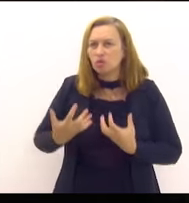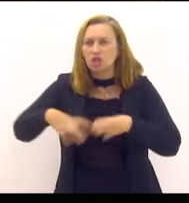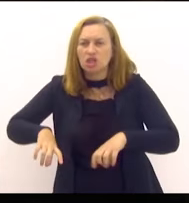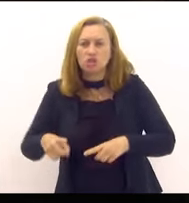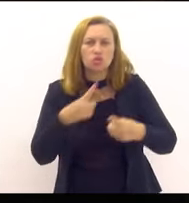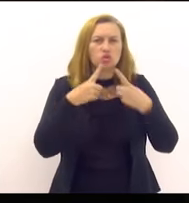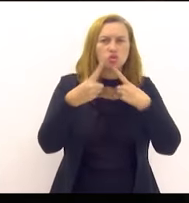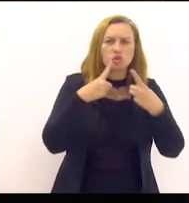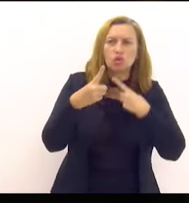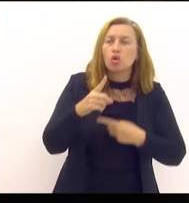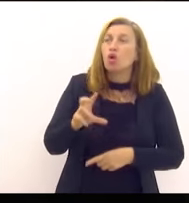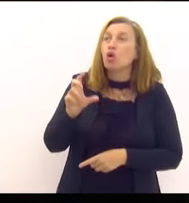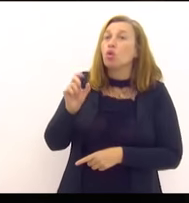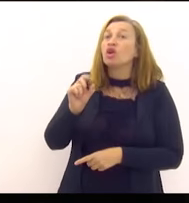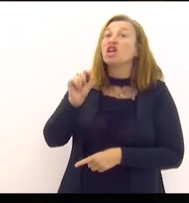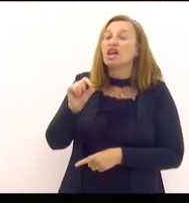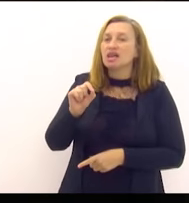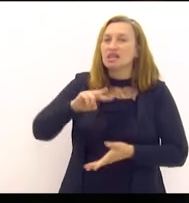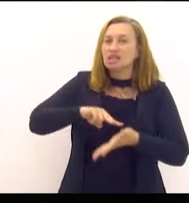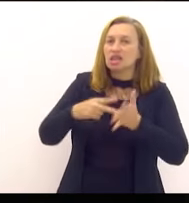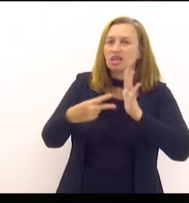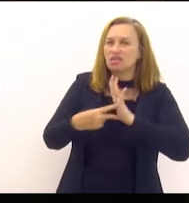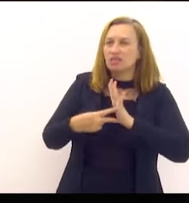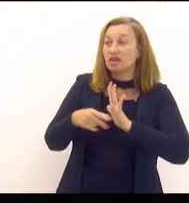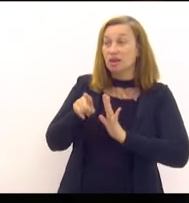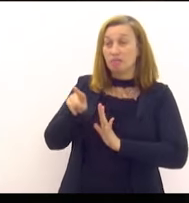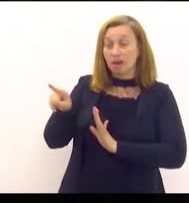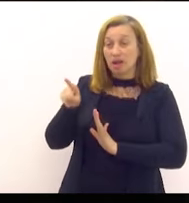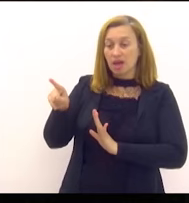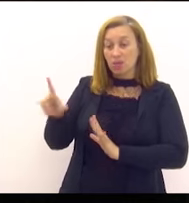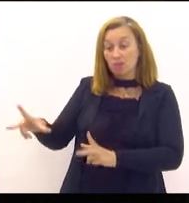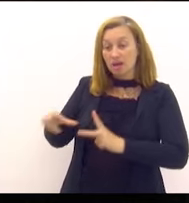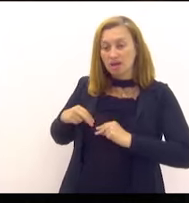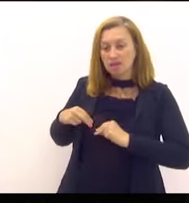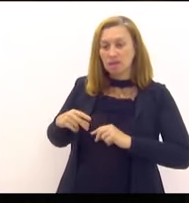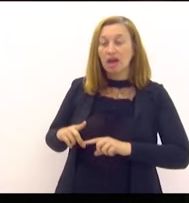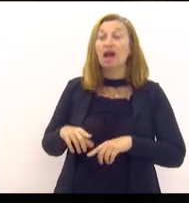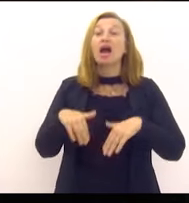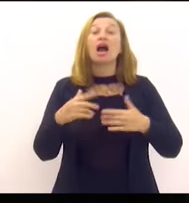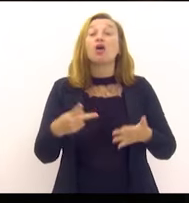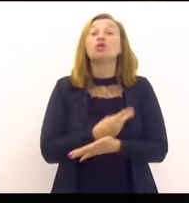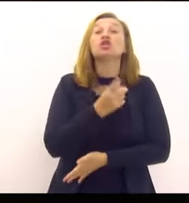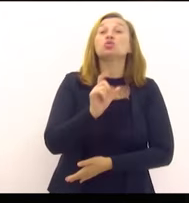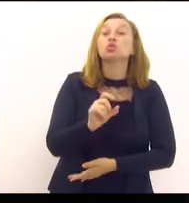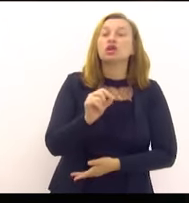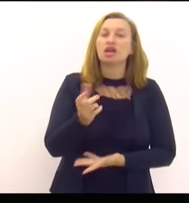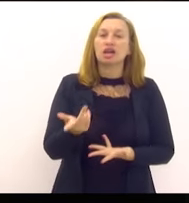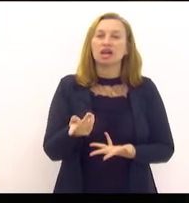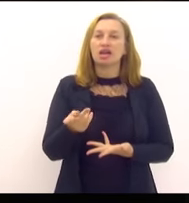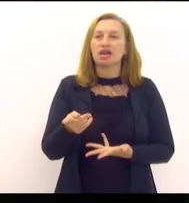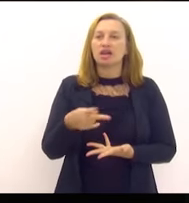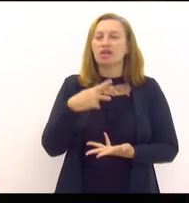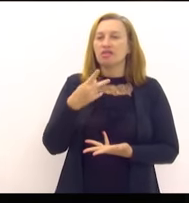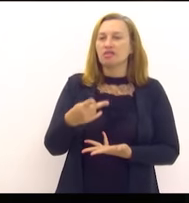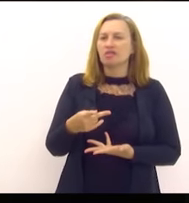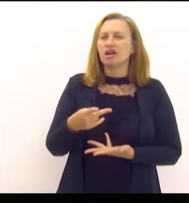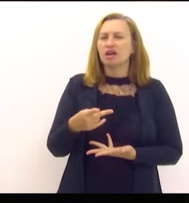do que era o merecimento. Aí vira o quê? Vira discricionariedade política.